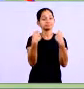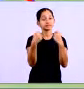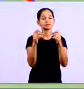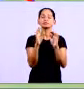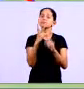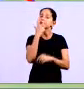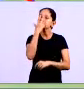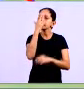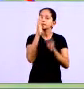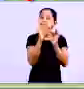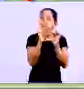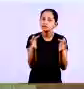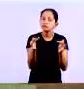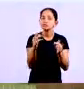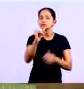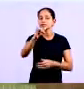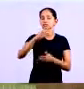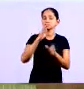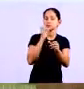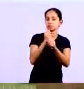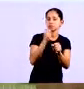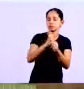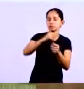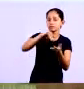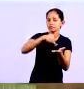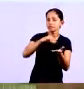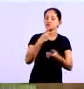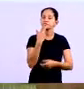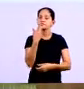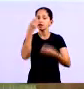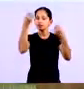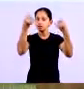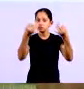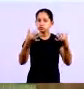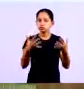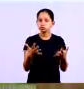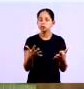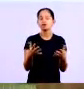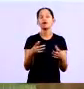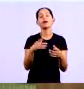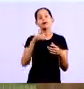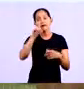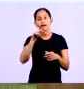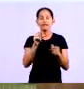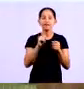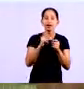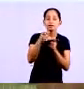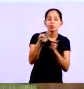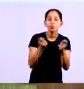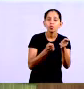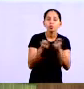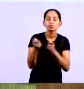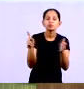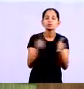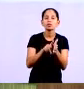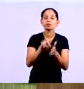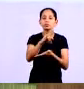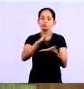e provavelmente o seu escritório de contabilidade faz isso lá, que é o controle dos créditos que tem na nota